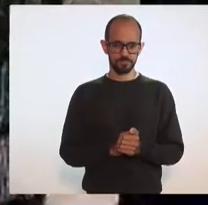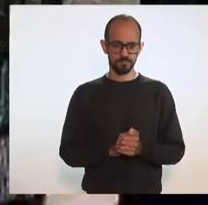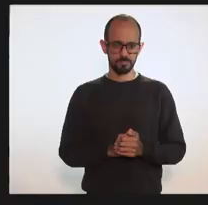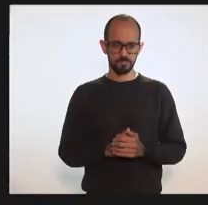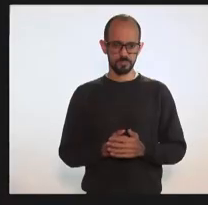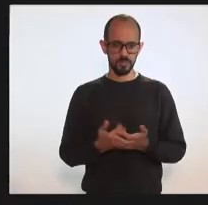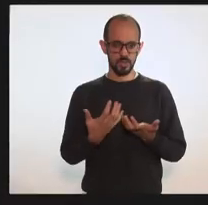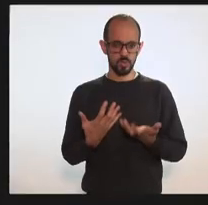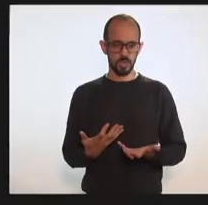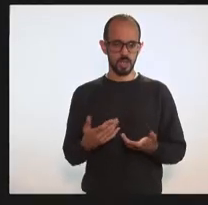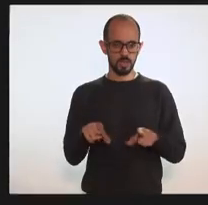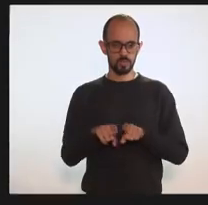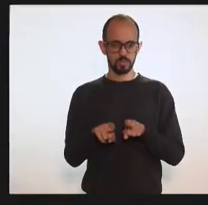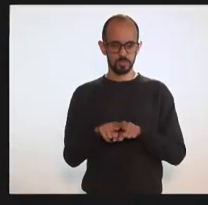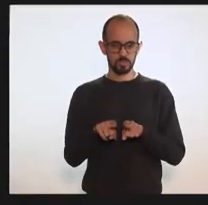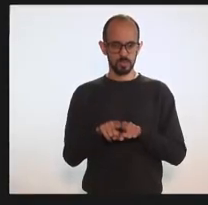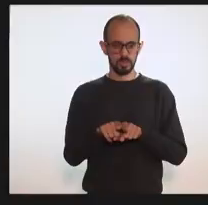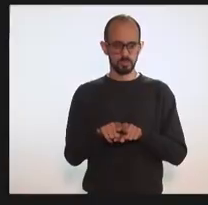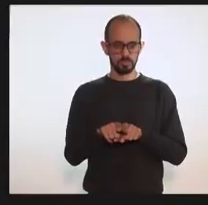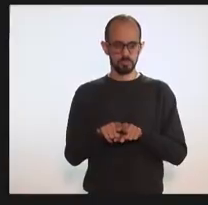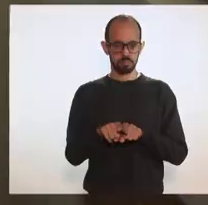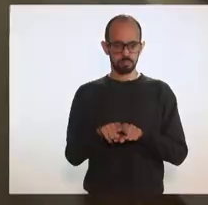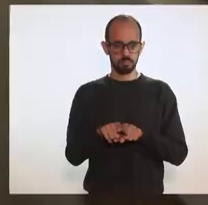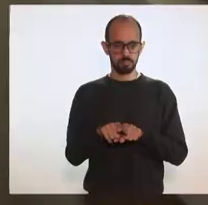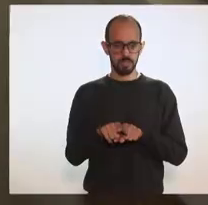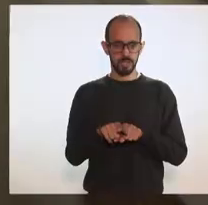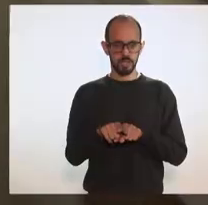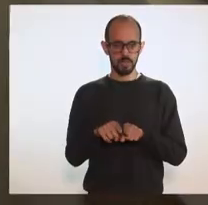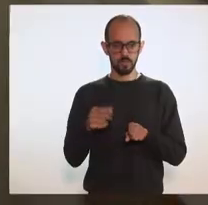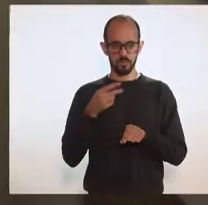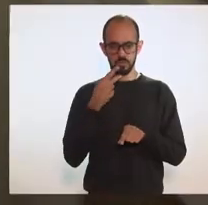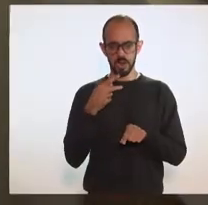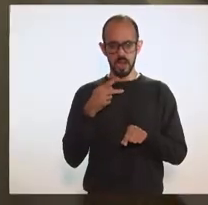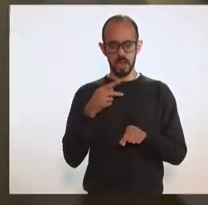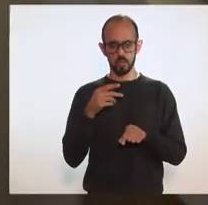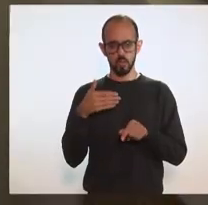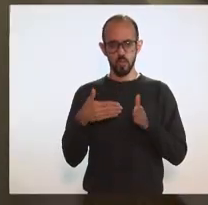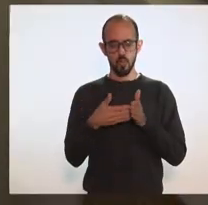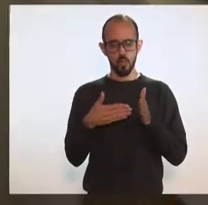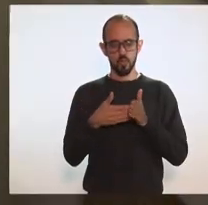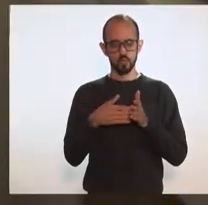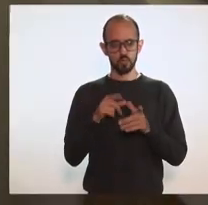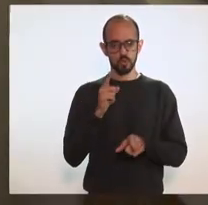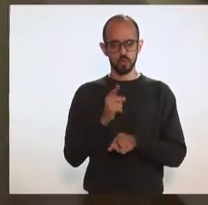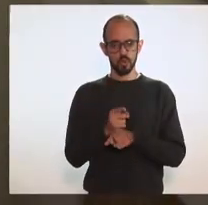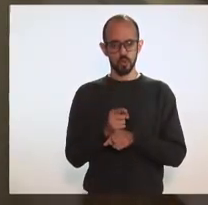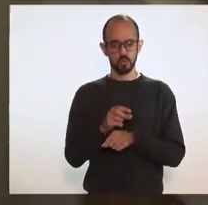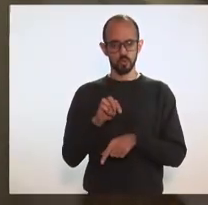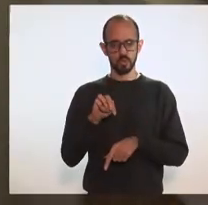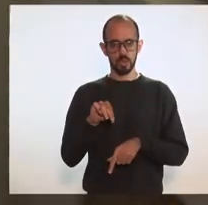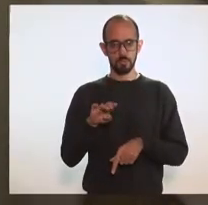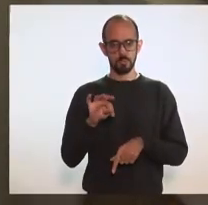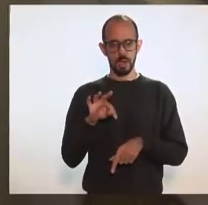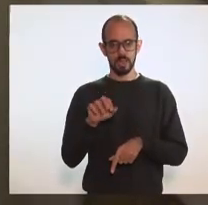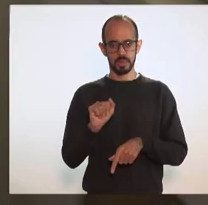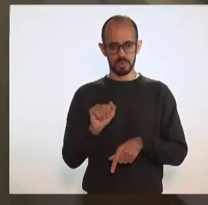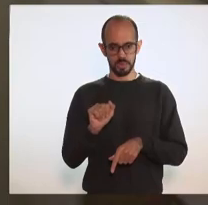e eu queria tocar no último ponto que a deputada Martha Rocha adiantou-se